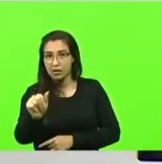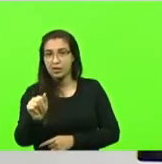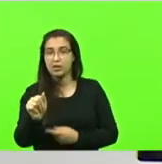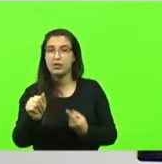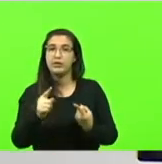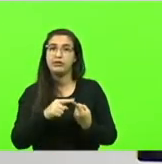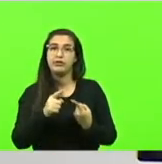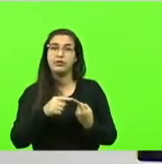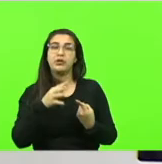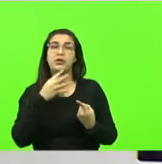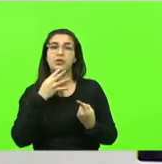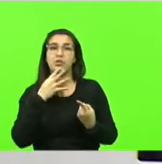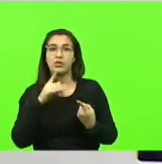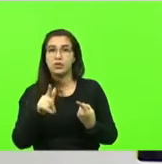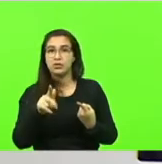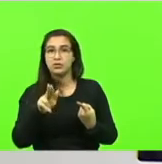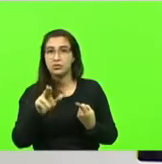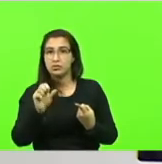conheço o Ghisoni,